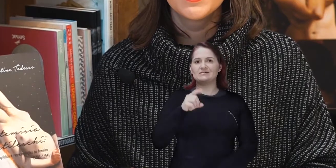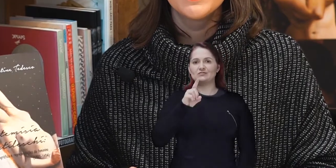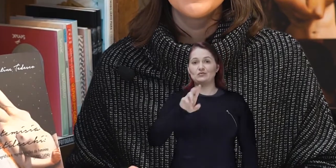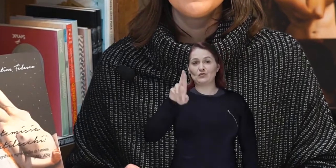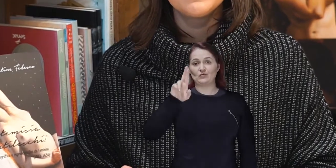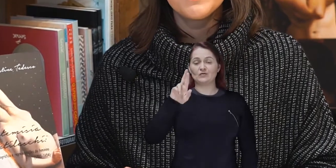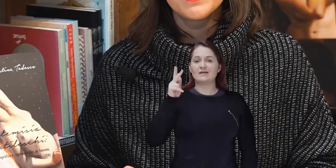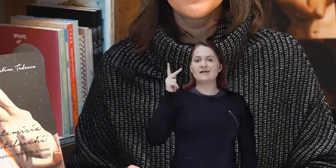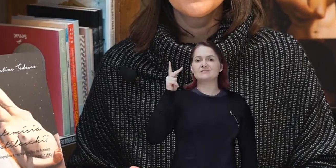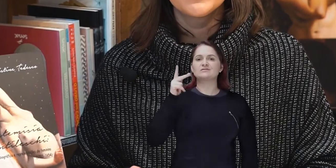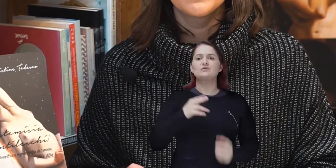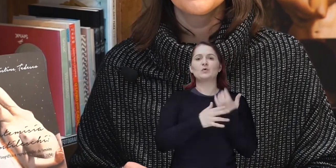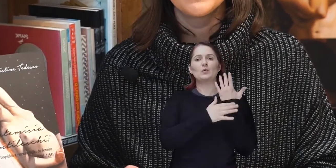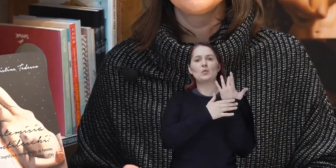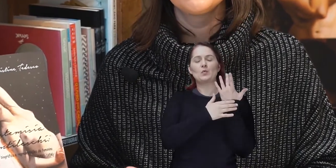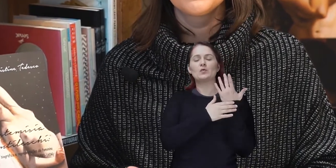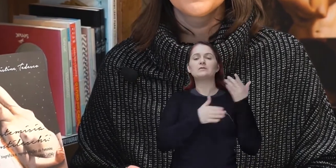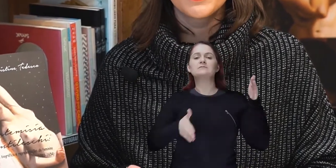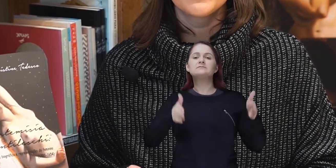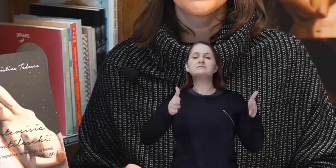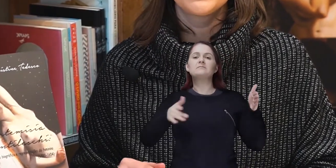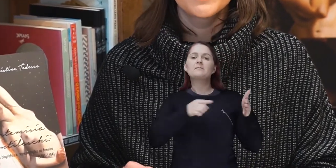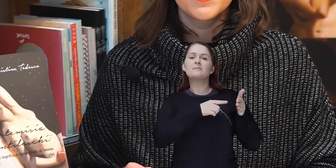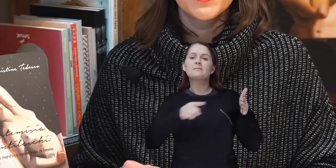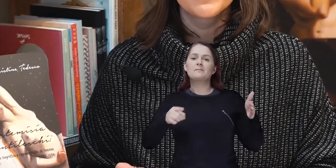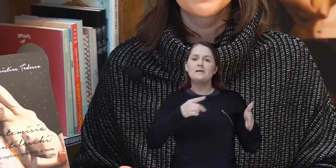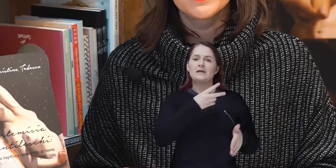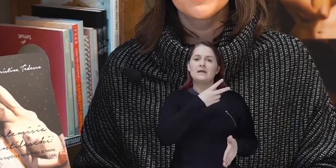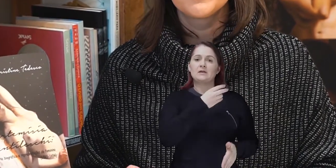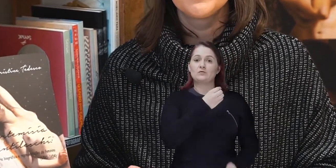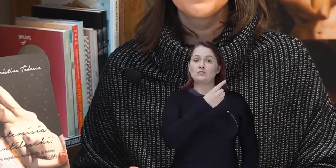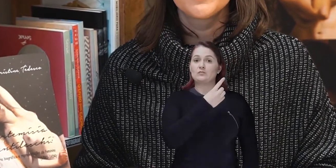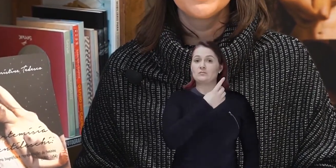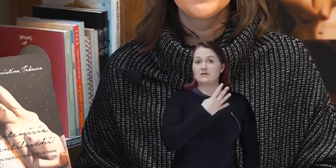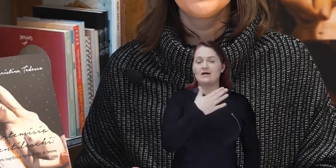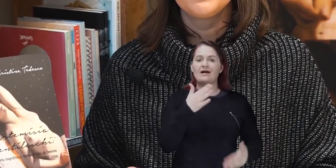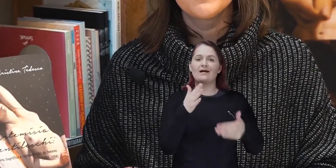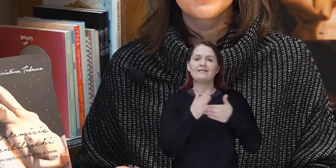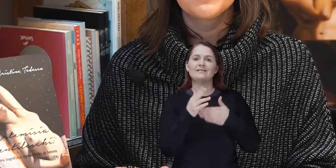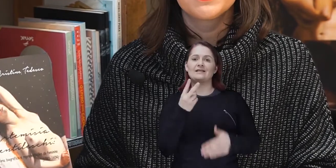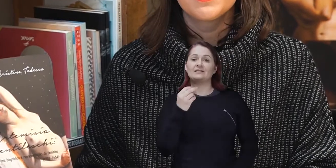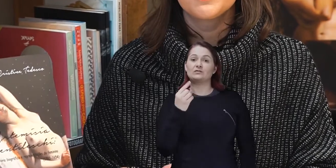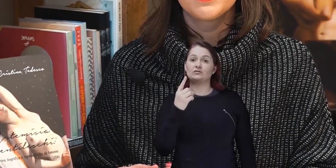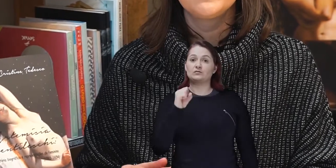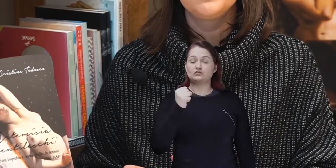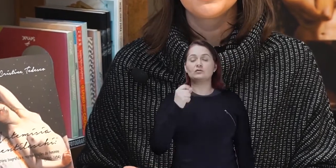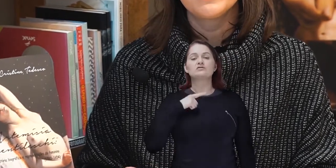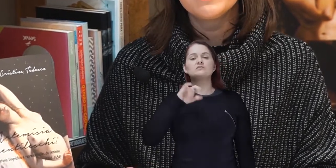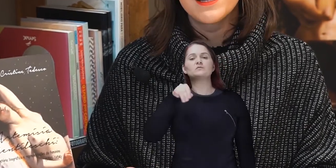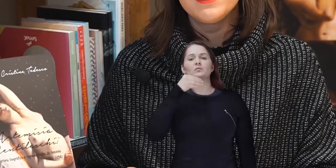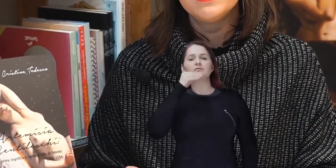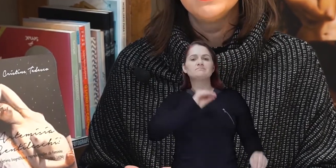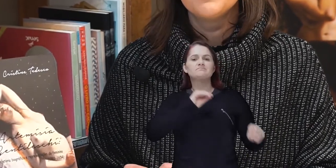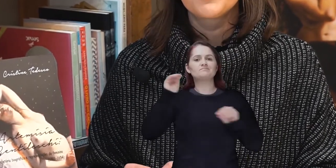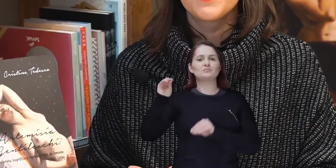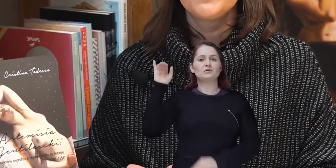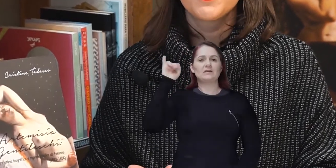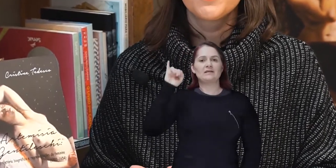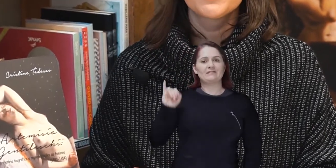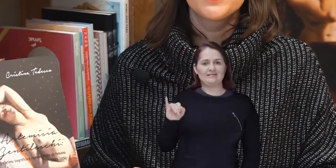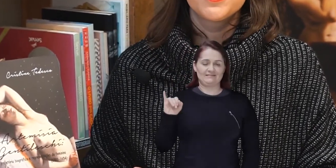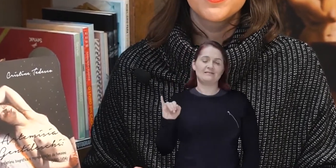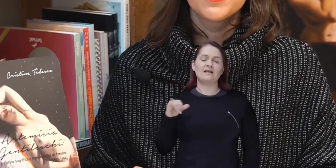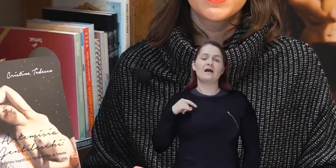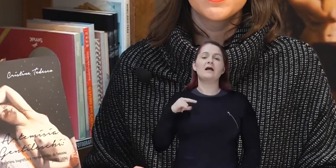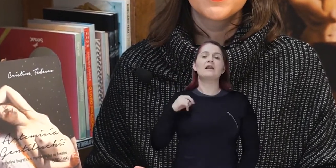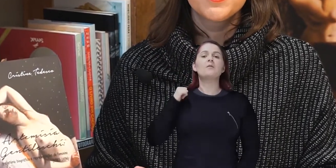Sul. Nesse período em que eu realizei o doutorado, entre 2014 e 2018, eu tive a oportunidade de residir na Itália por meio de uma